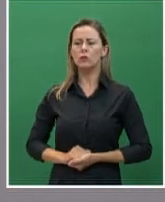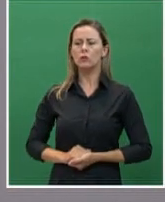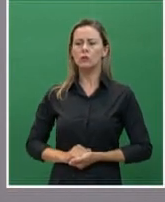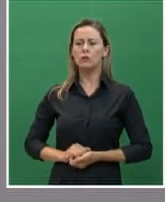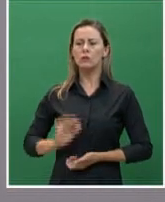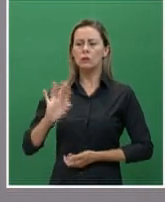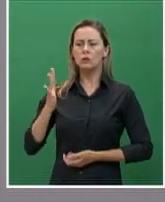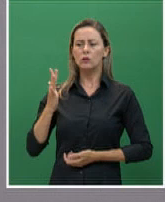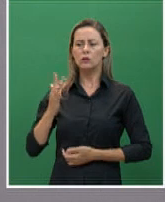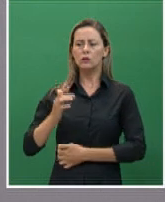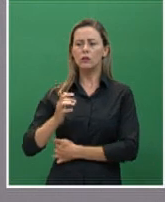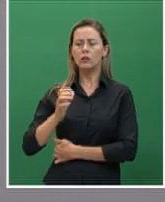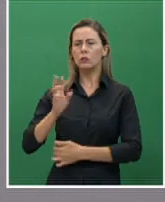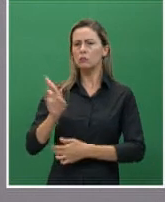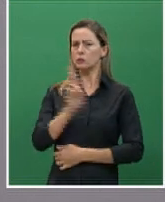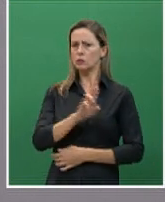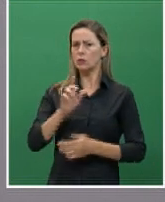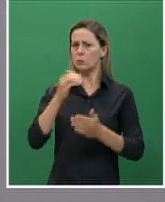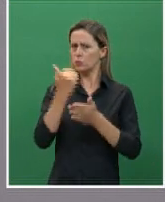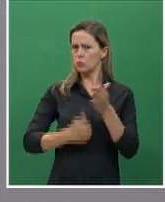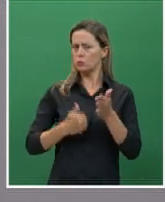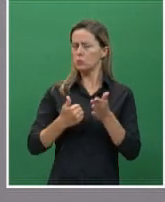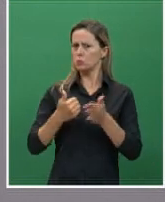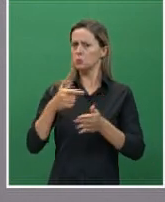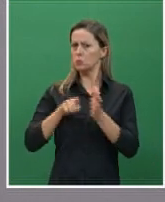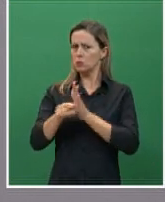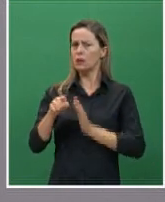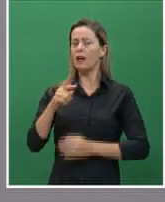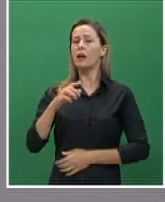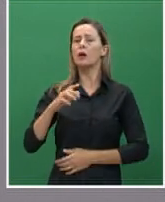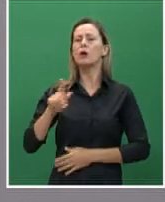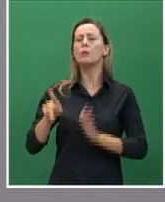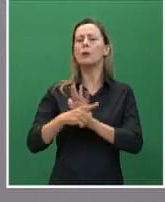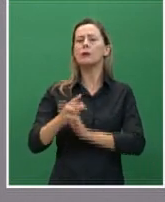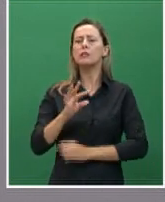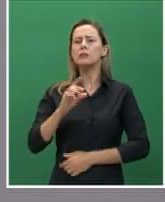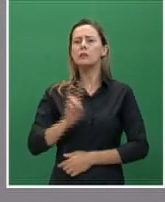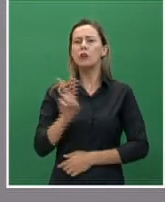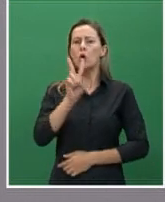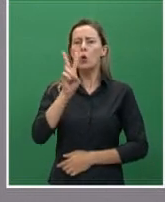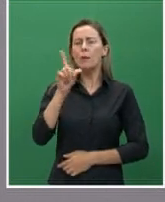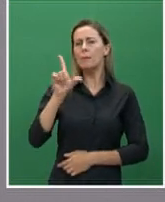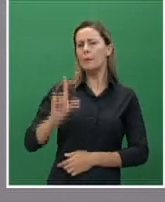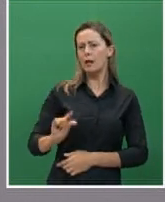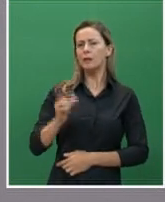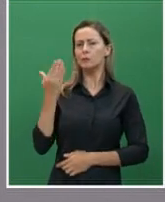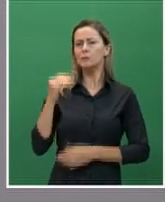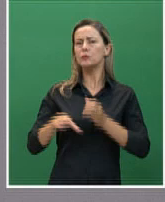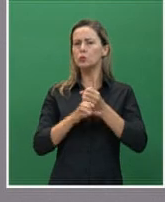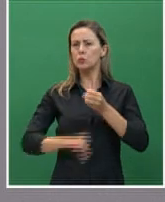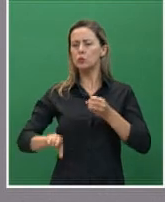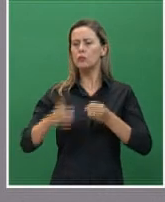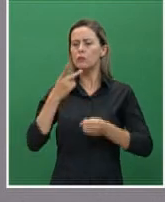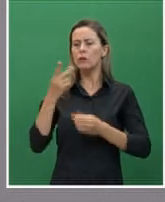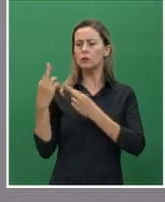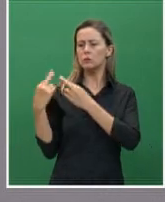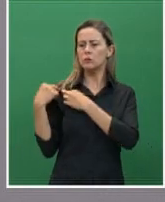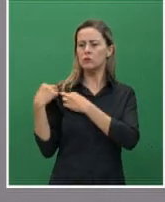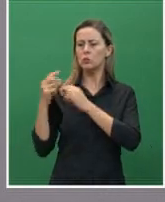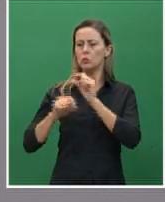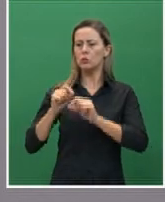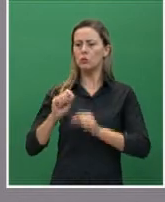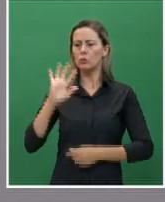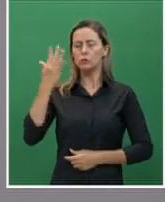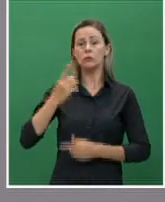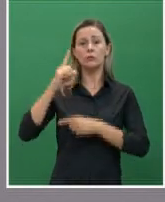barato que eu vou descontar na minha pergunta Ok a tarifa de esgoto era mais barata que a tarifa tarifa de água não posso responsabilizado